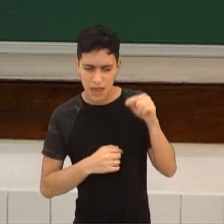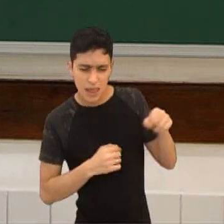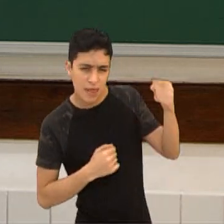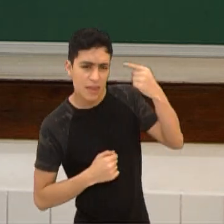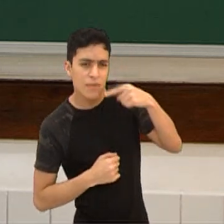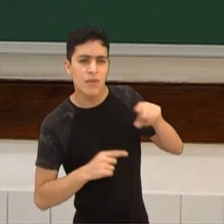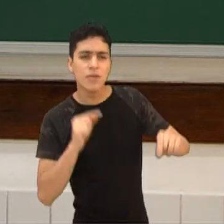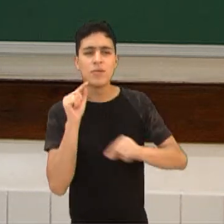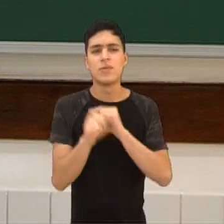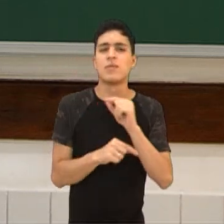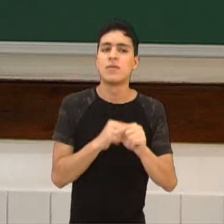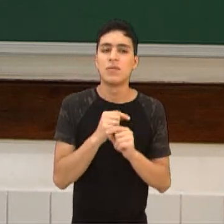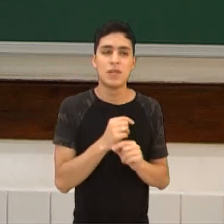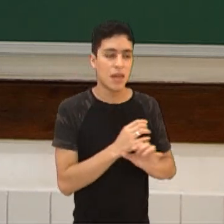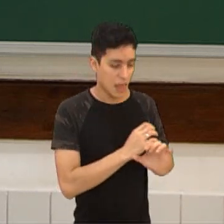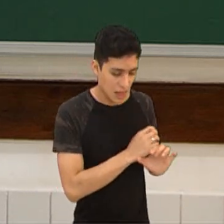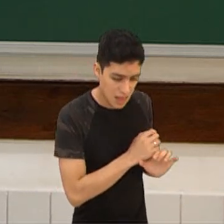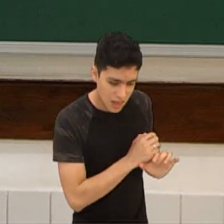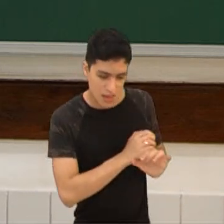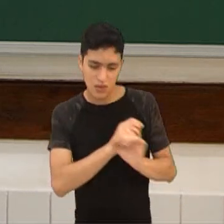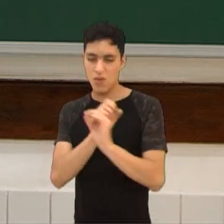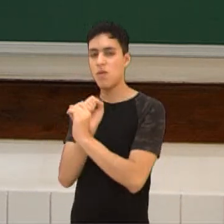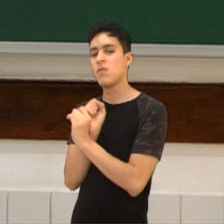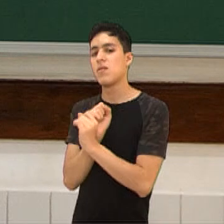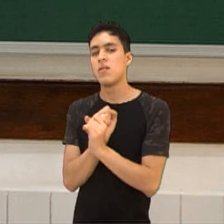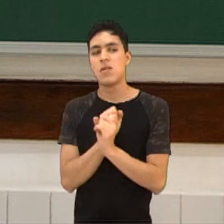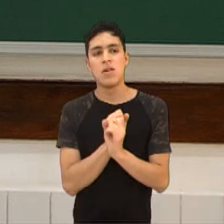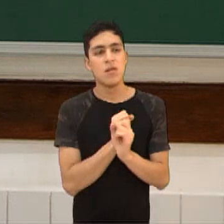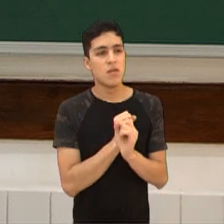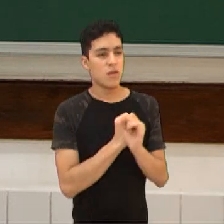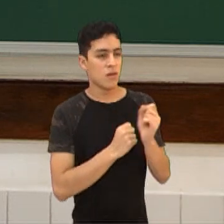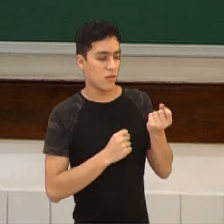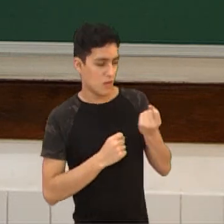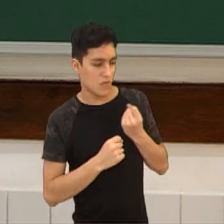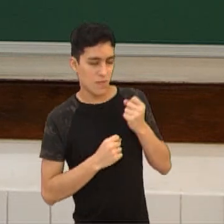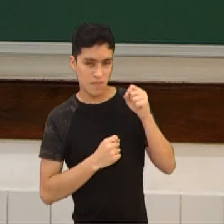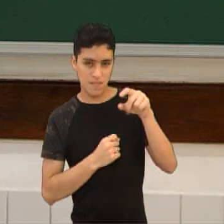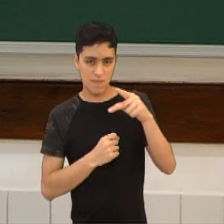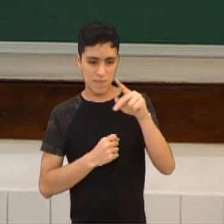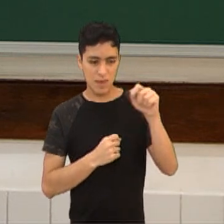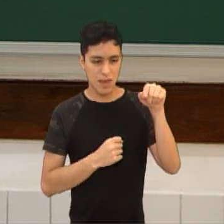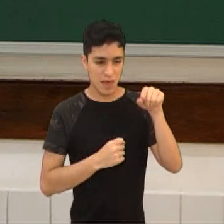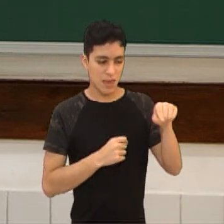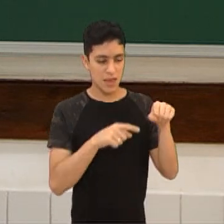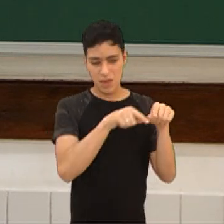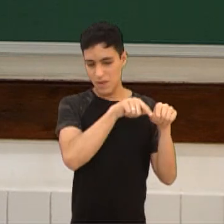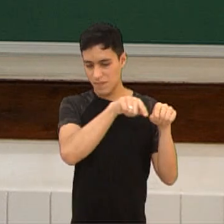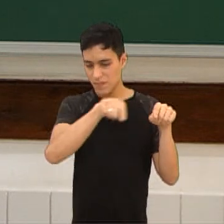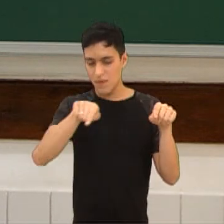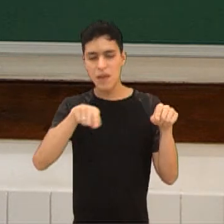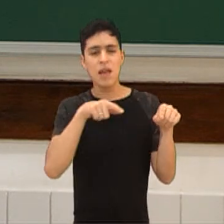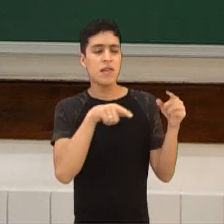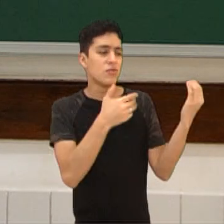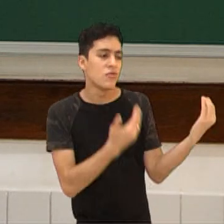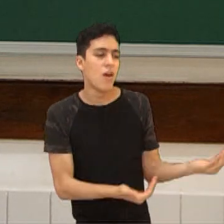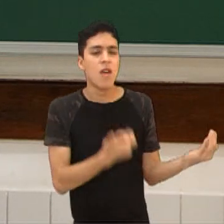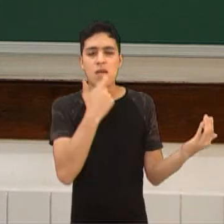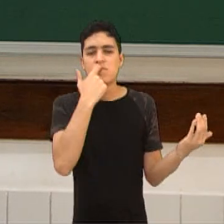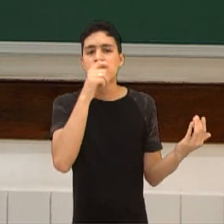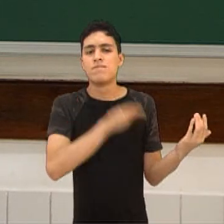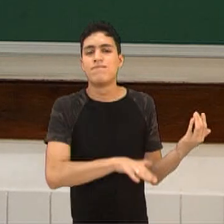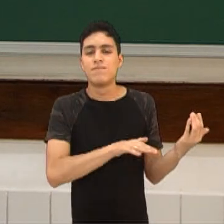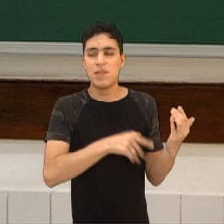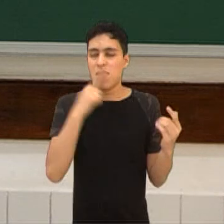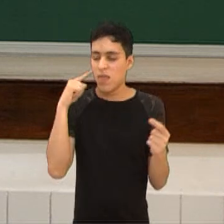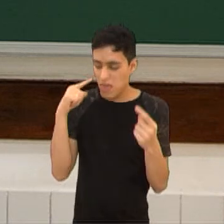descobriu? A soma dos termos de uma PA. É isso aí, novinho ele descobriu isso. Ele